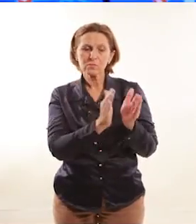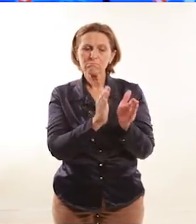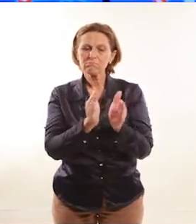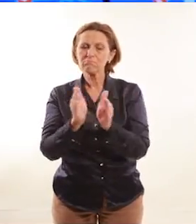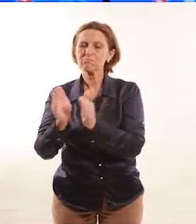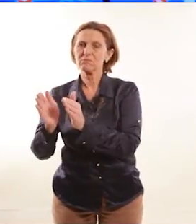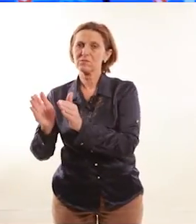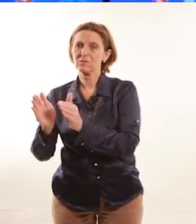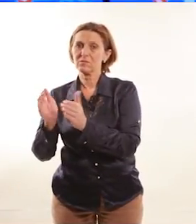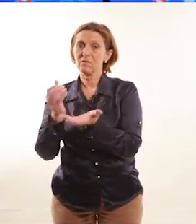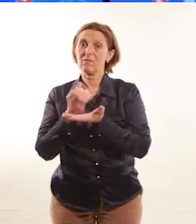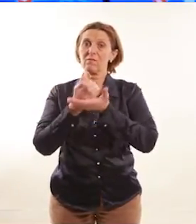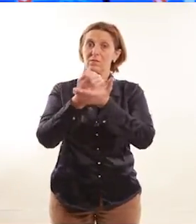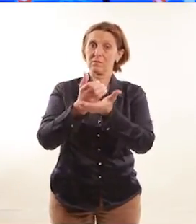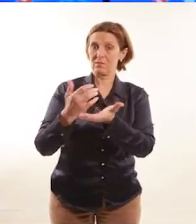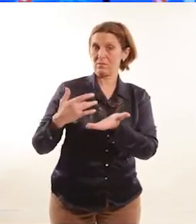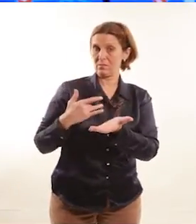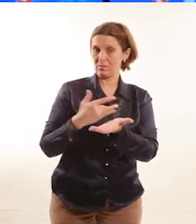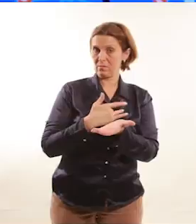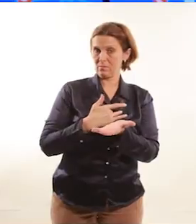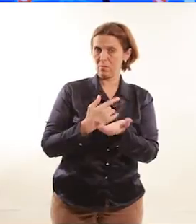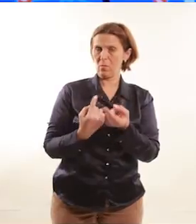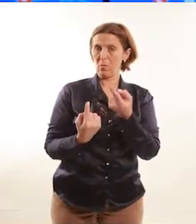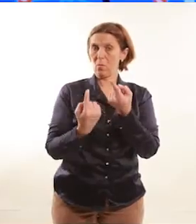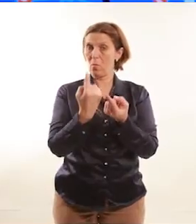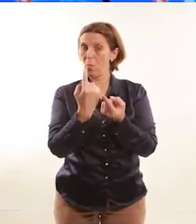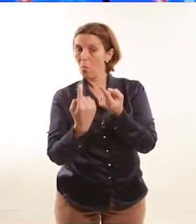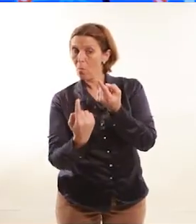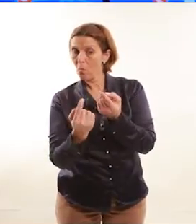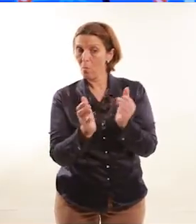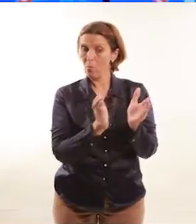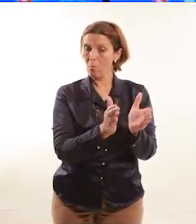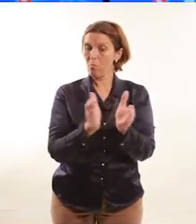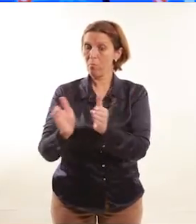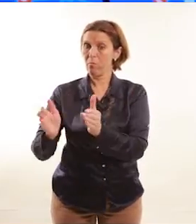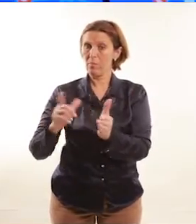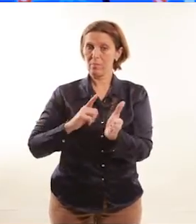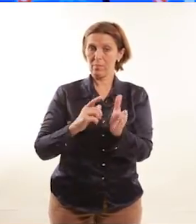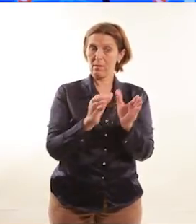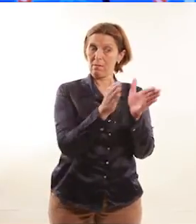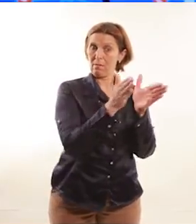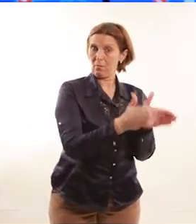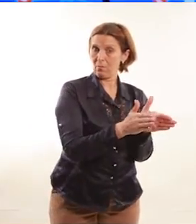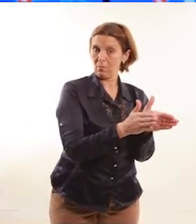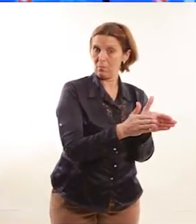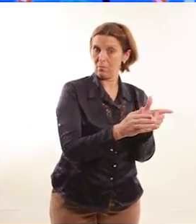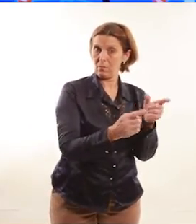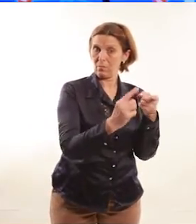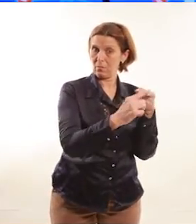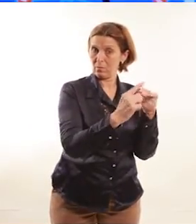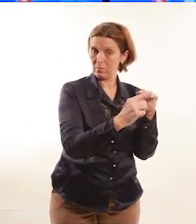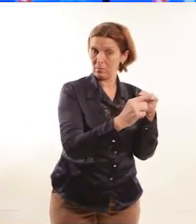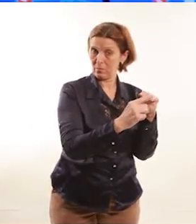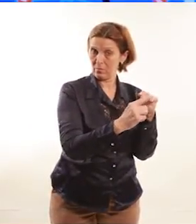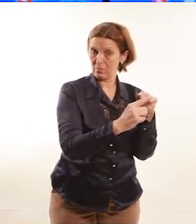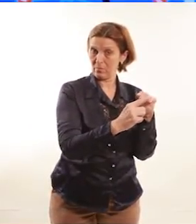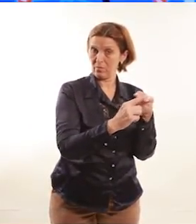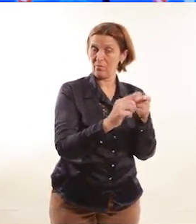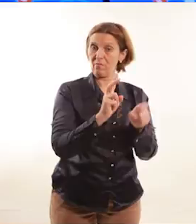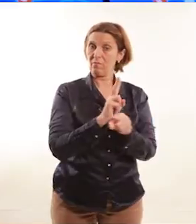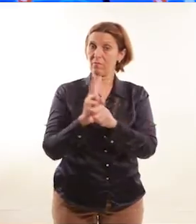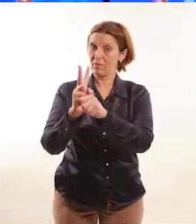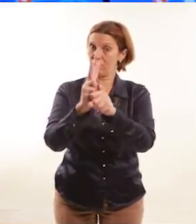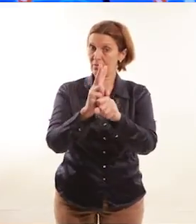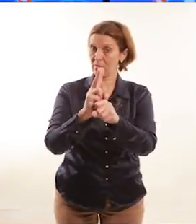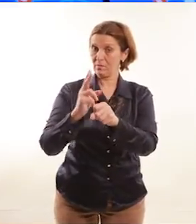de financiamento da saúde. Então, quais blocos nós temos? Nós temos o bloco de vigilância em